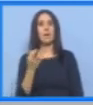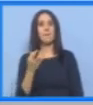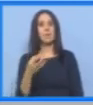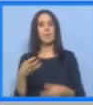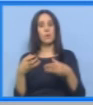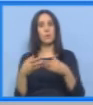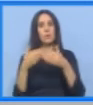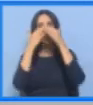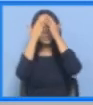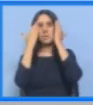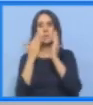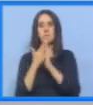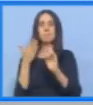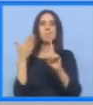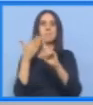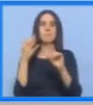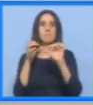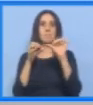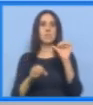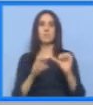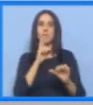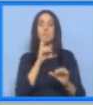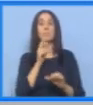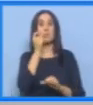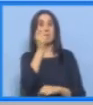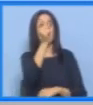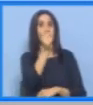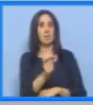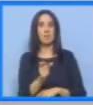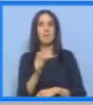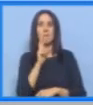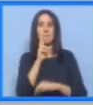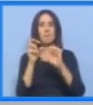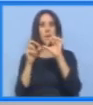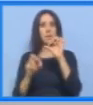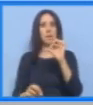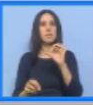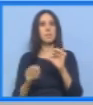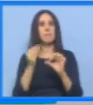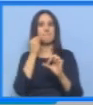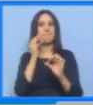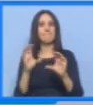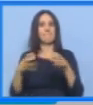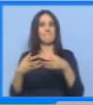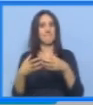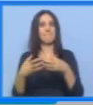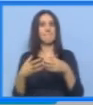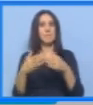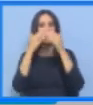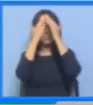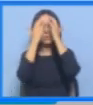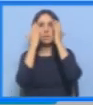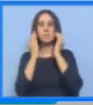na mensagem de Fátima, porque ele colheu da mensagem de Fátima o próprio carisma de fundar a